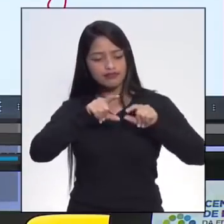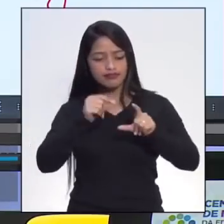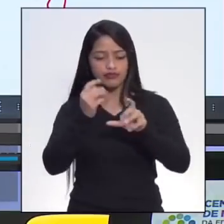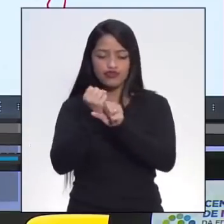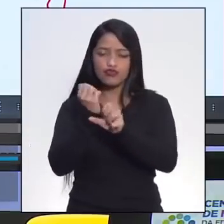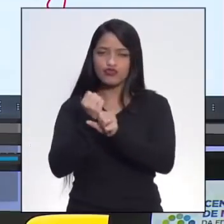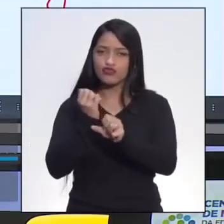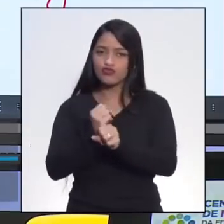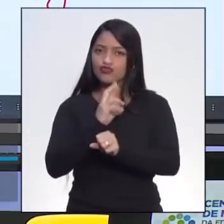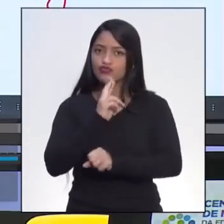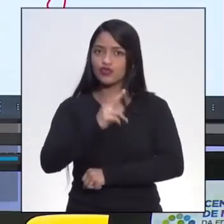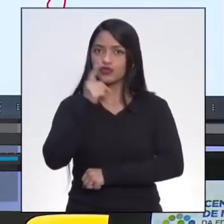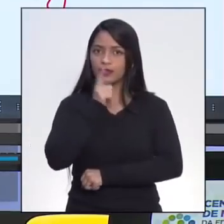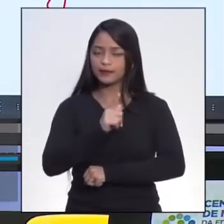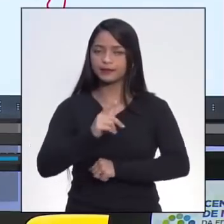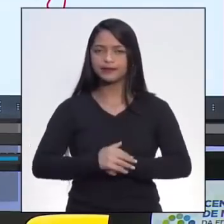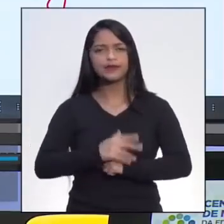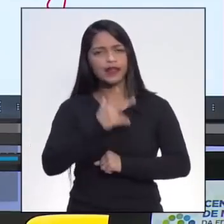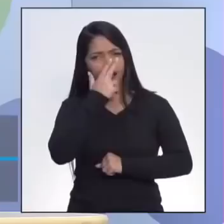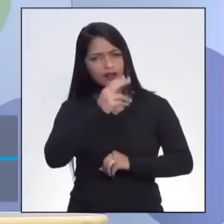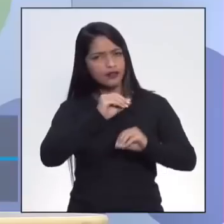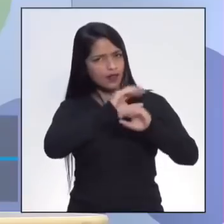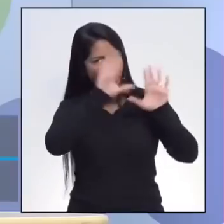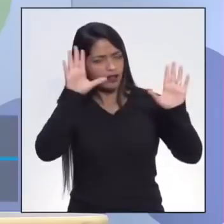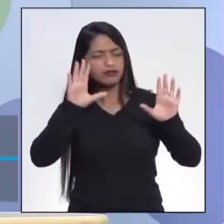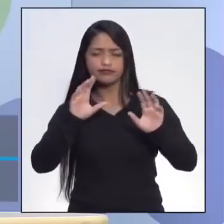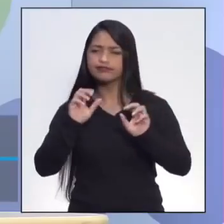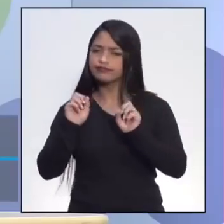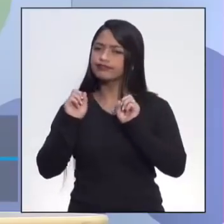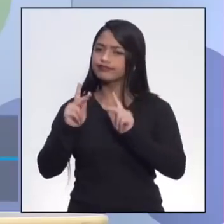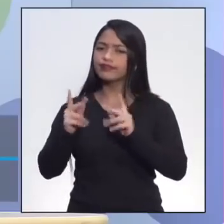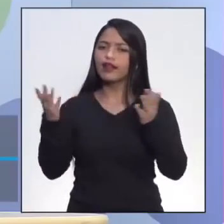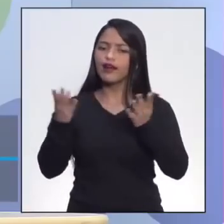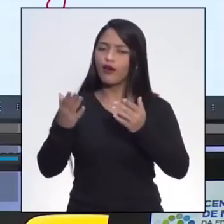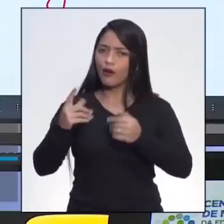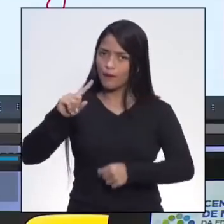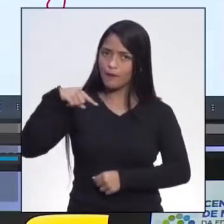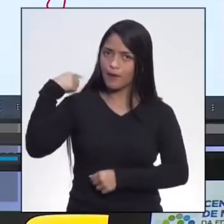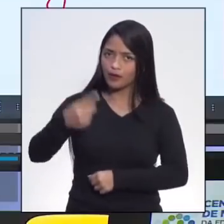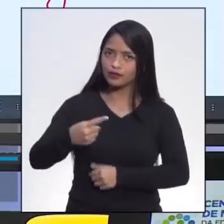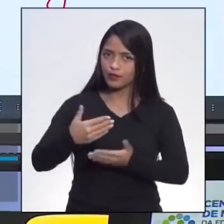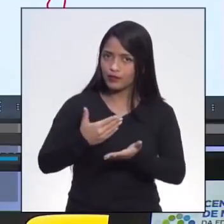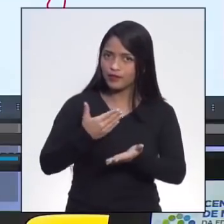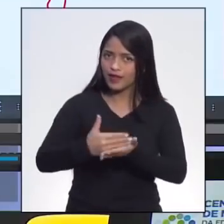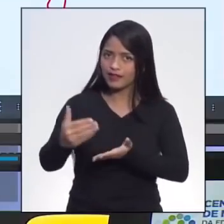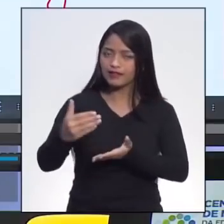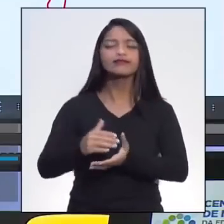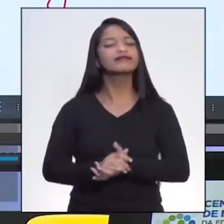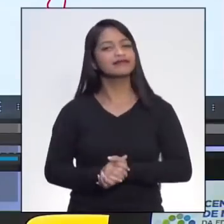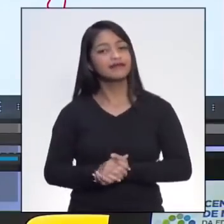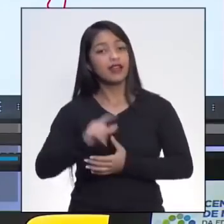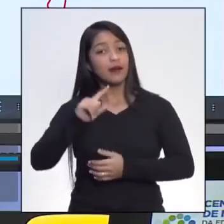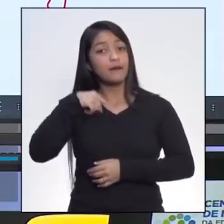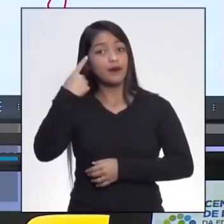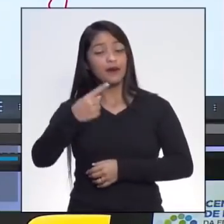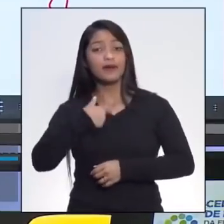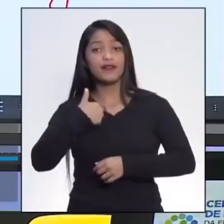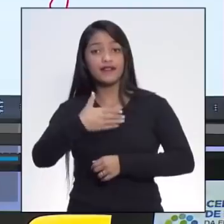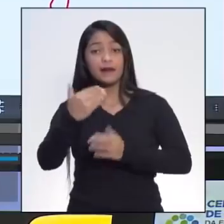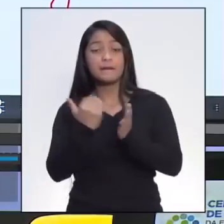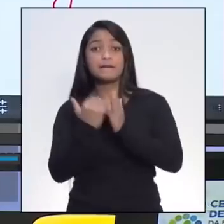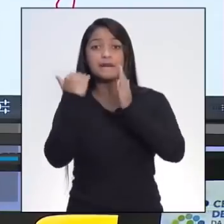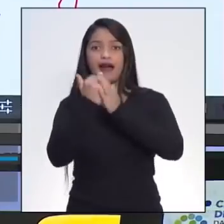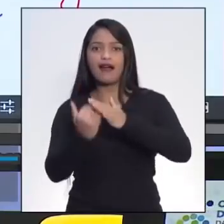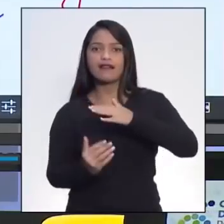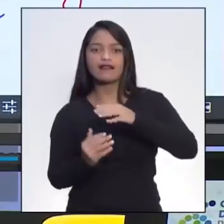resoluções. Acho que bem esclarecido, né? Ok, bora para a próxima? Vamos para a próxima? Para a próxima eu vou dar um tempinho a mais, viu? Ok.